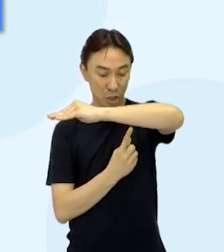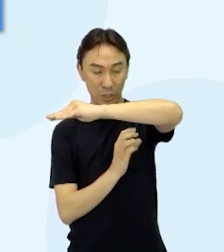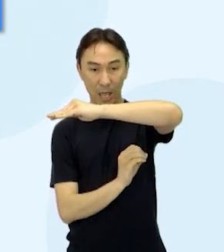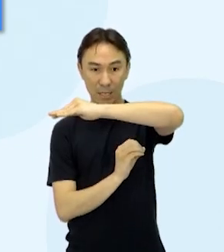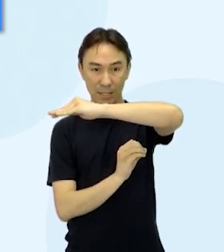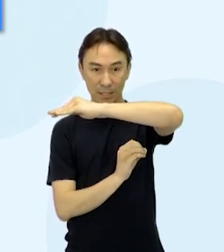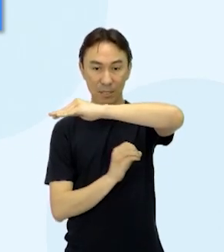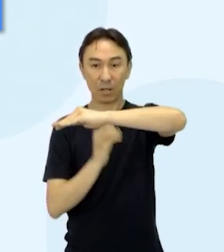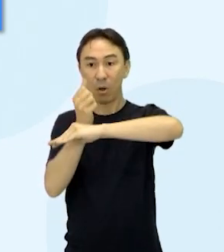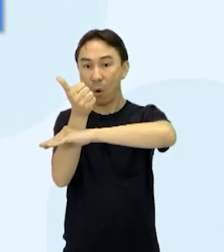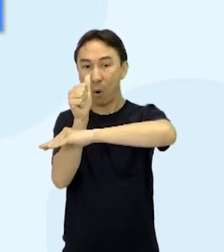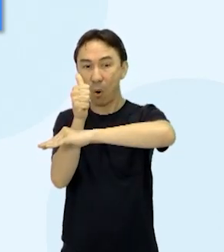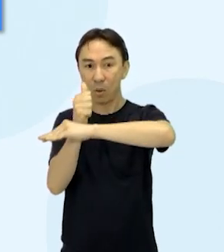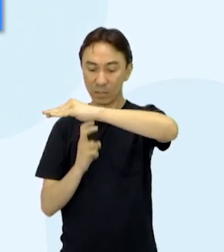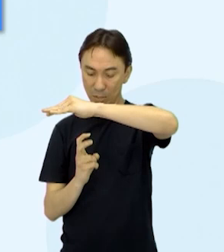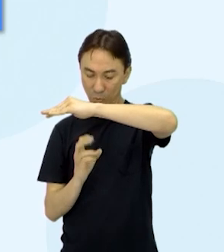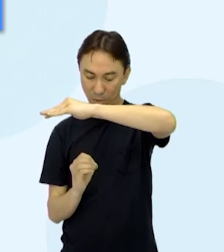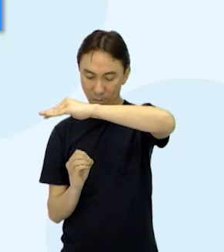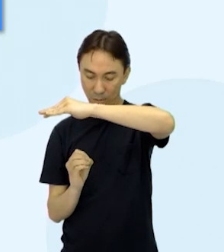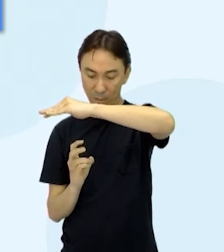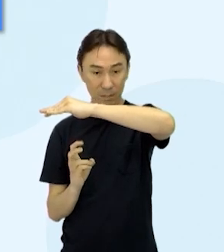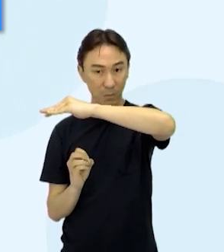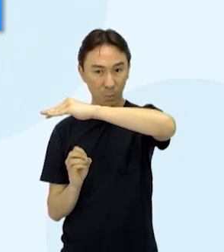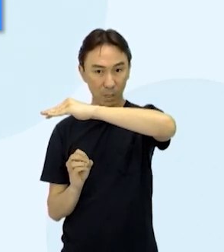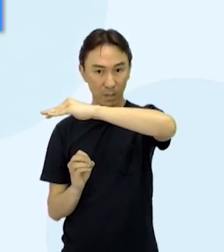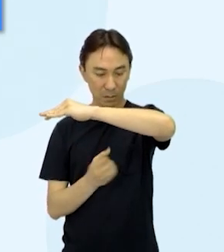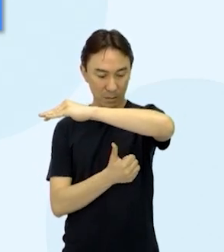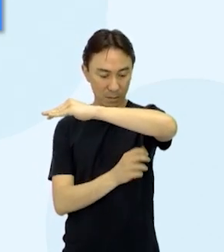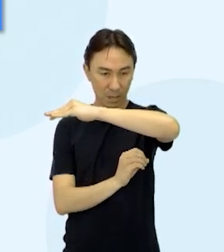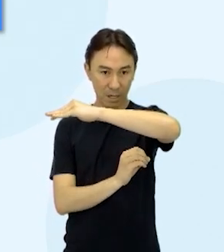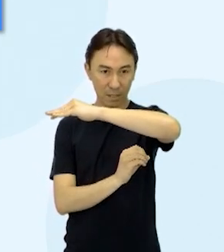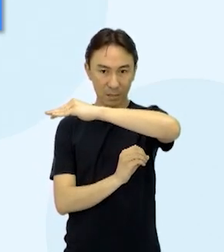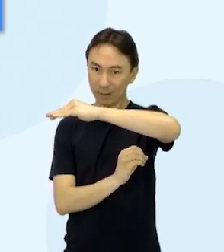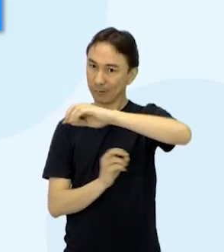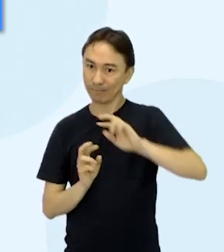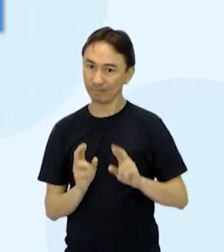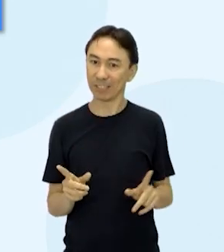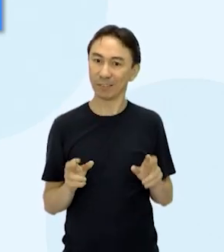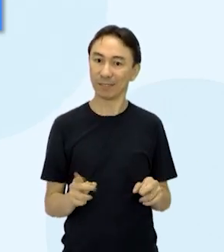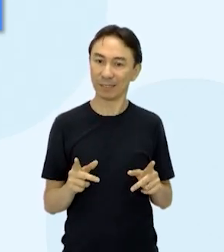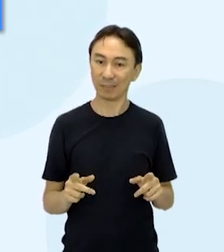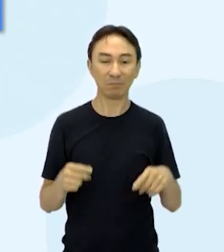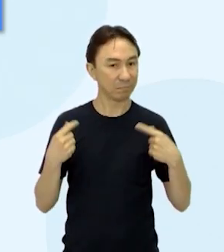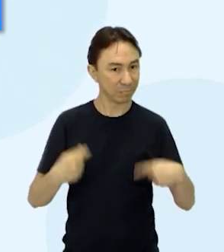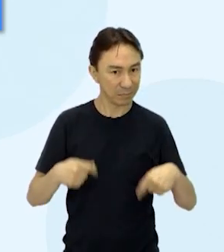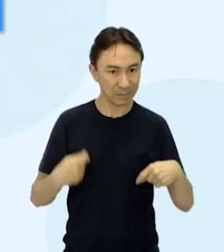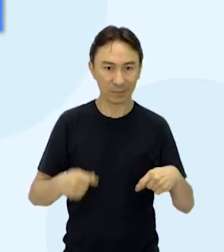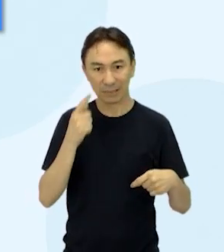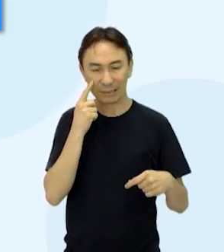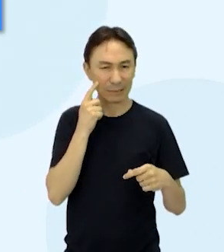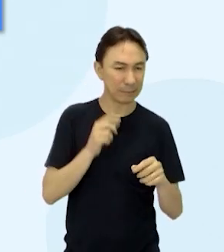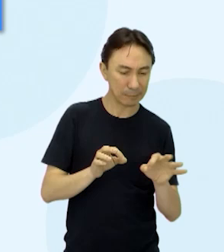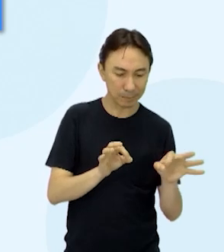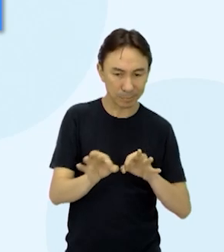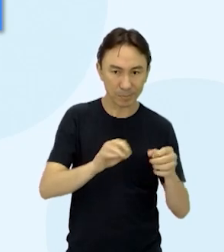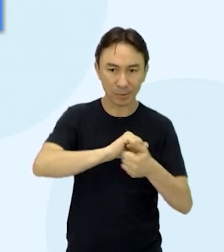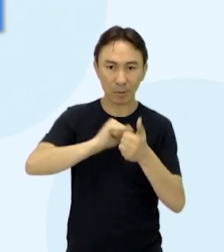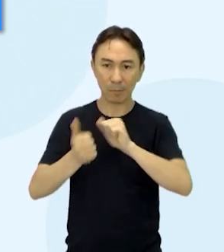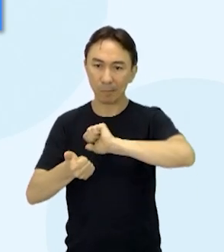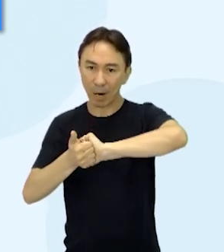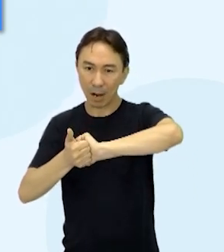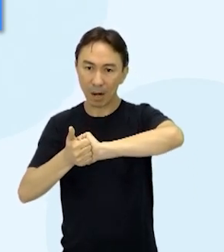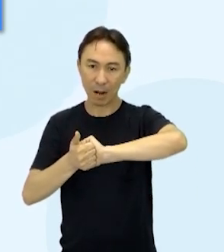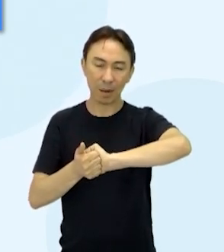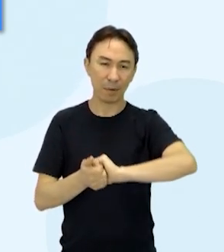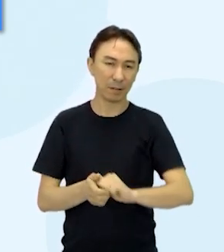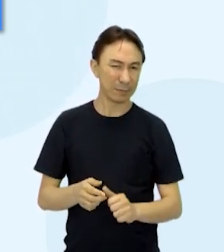não possuem denominadores iguais, nós vamos precisar fazer esse ajuste aí para poder acertar, né, essa adição aí. Vou